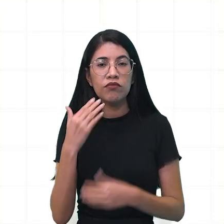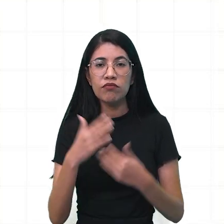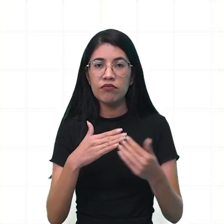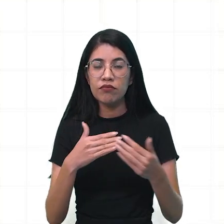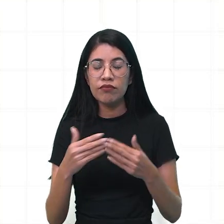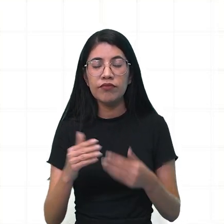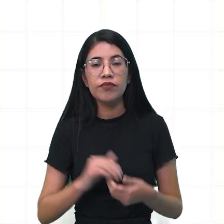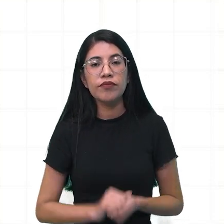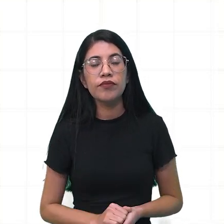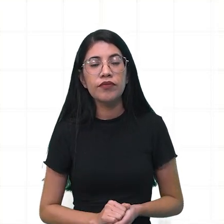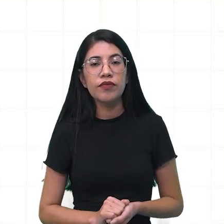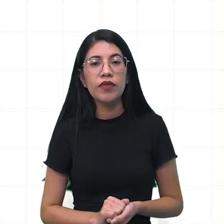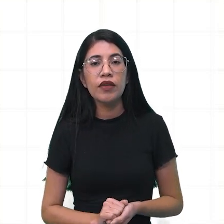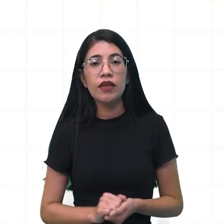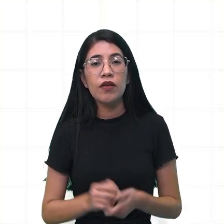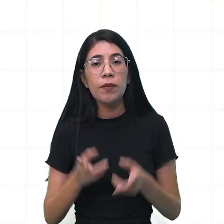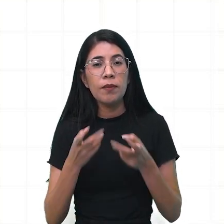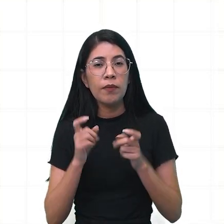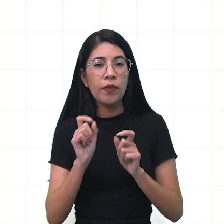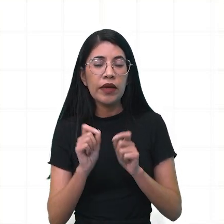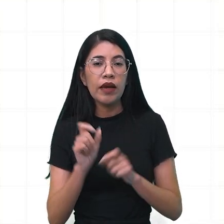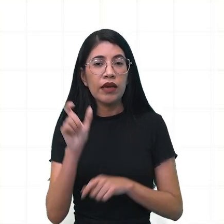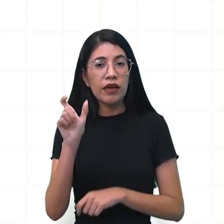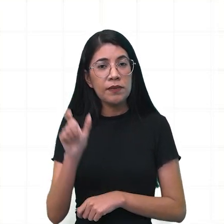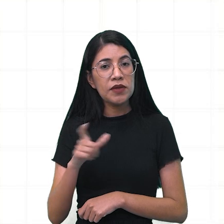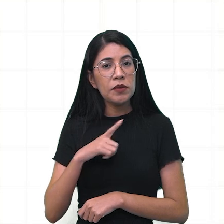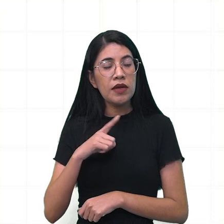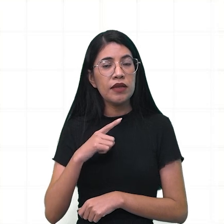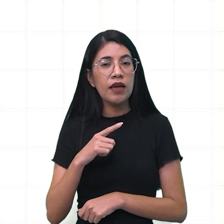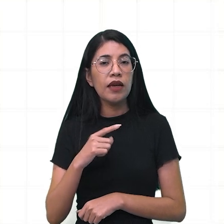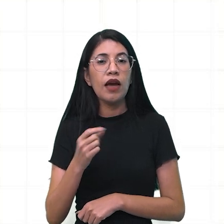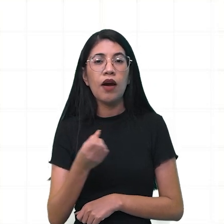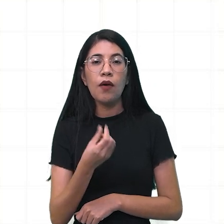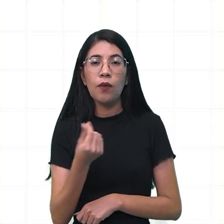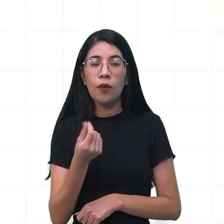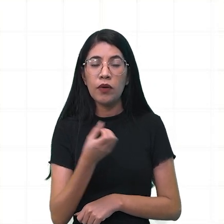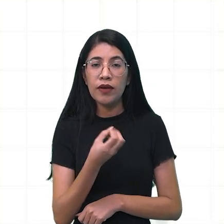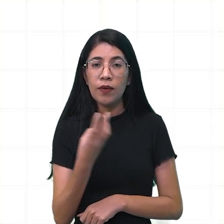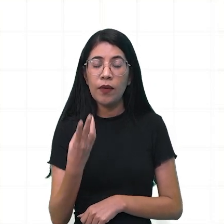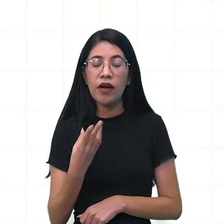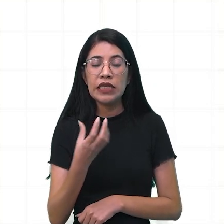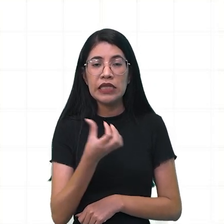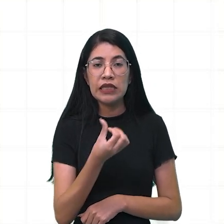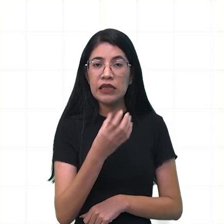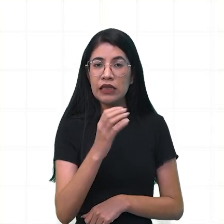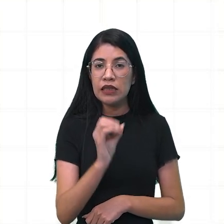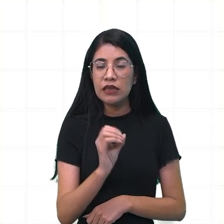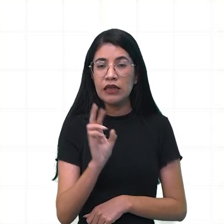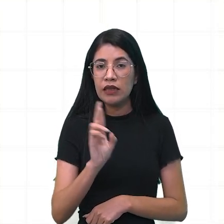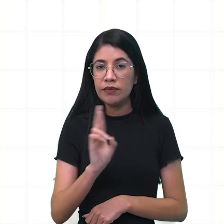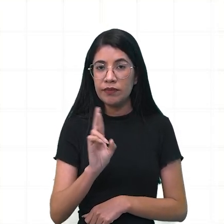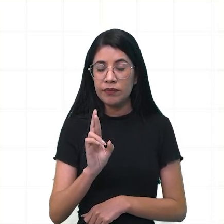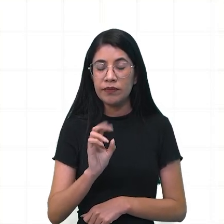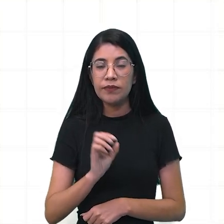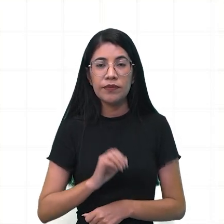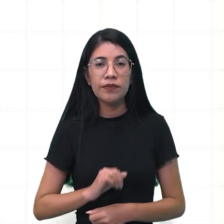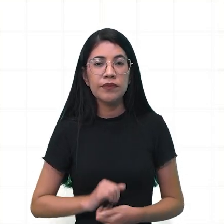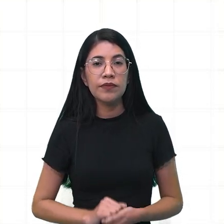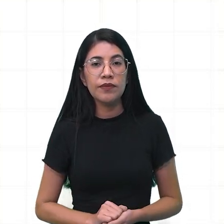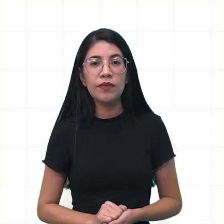qualquer Então veja que a pessoa tem um saldo aqui ó esse saldo é de R 60